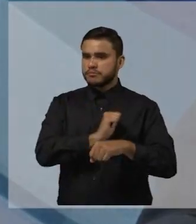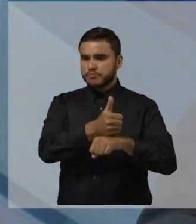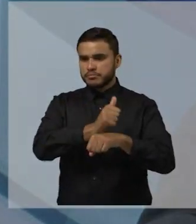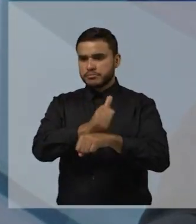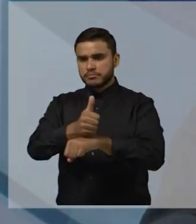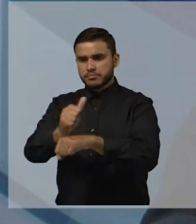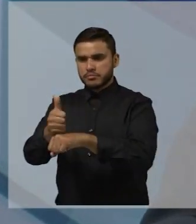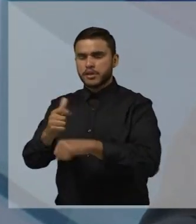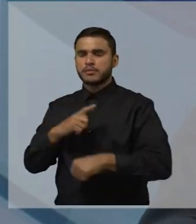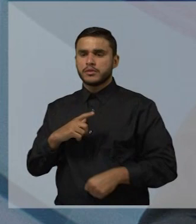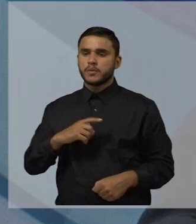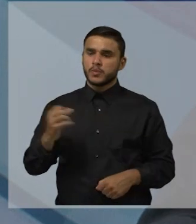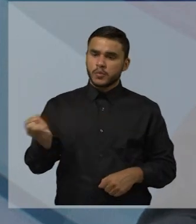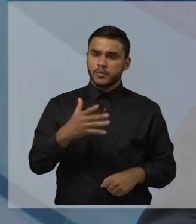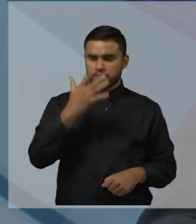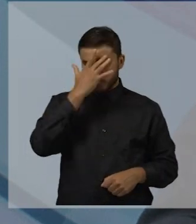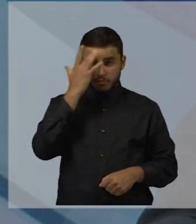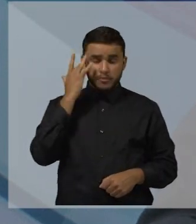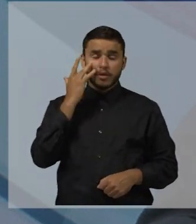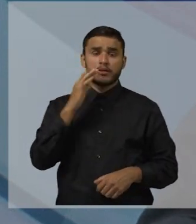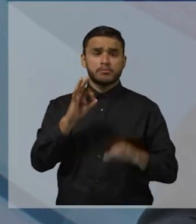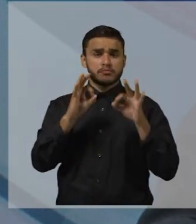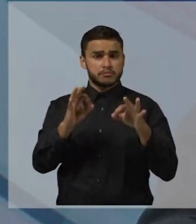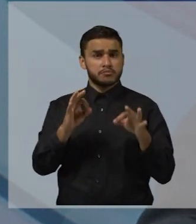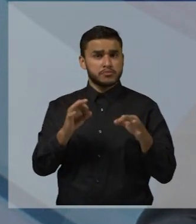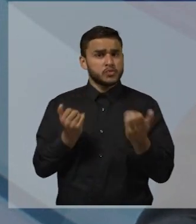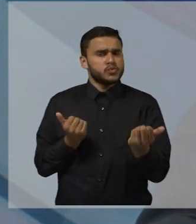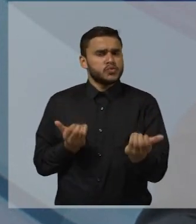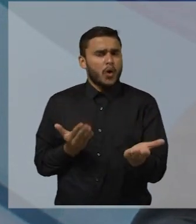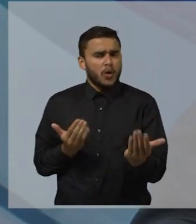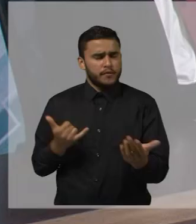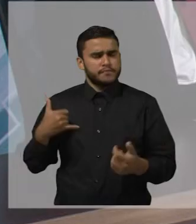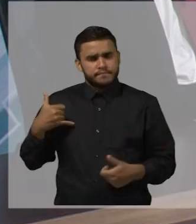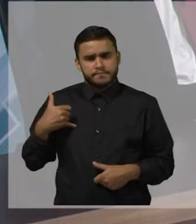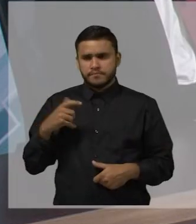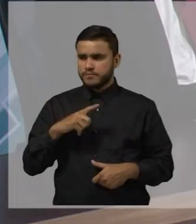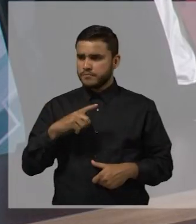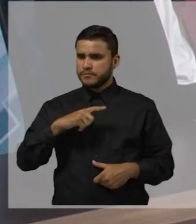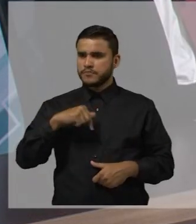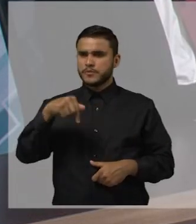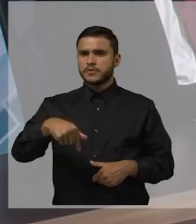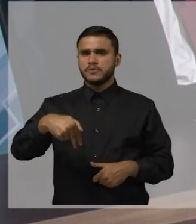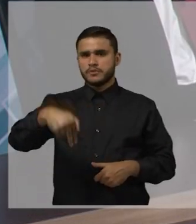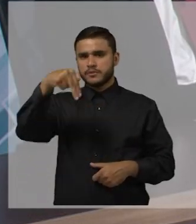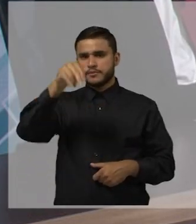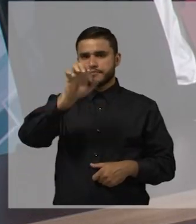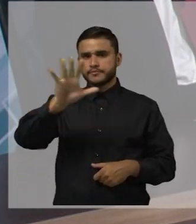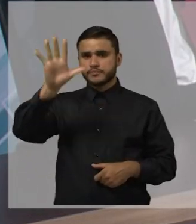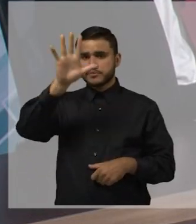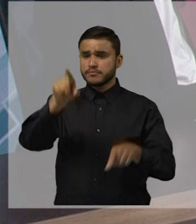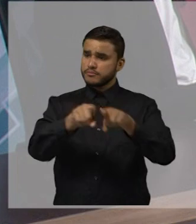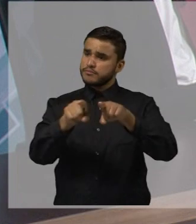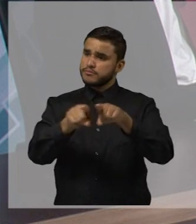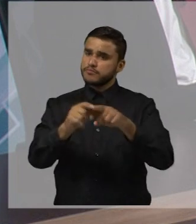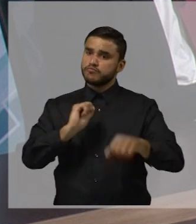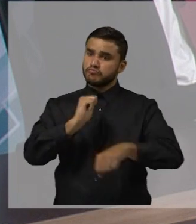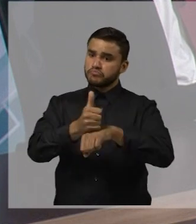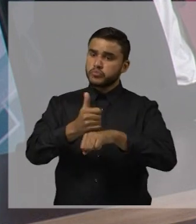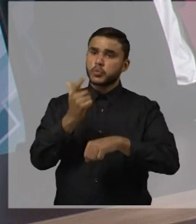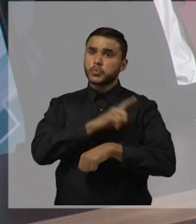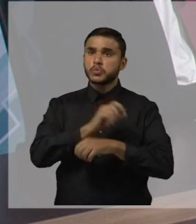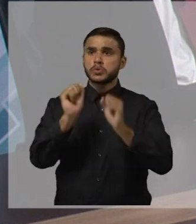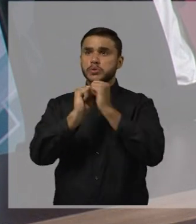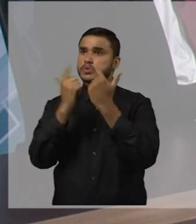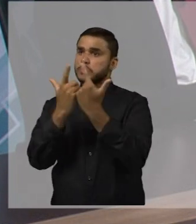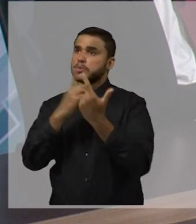quantidade de pessoas novas que exerceram, inclusive pessoas bem jovens, aqui no Nordeste, inclusive, né?